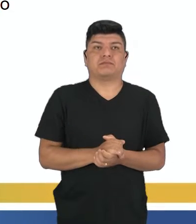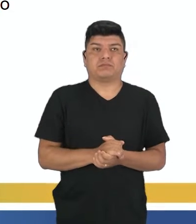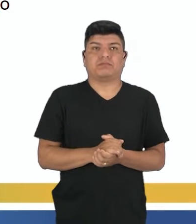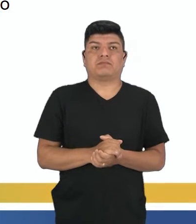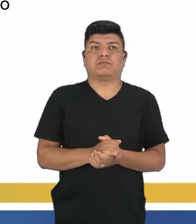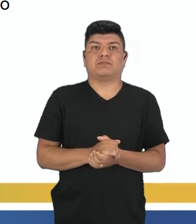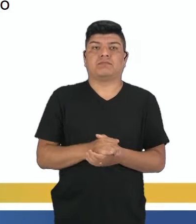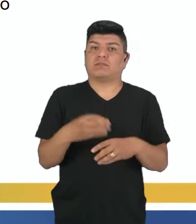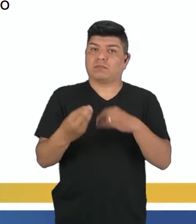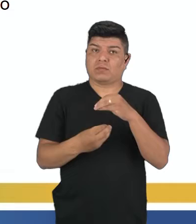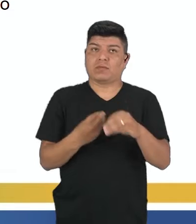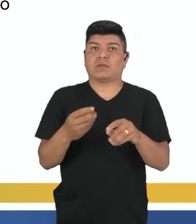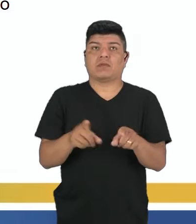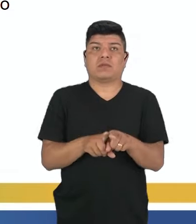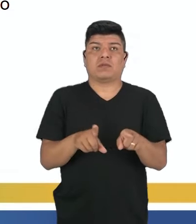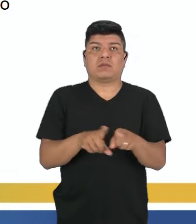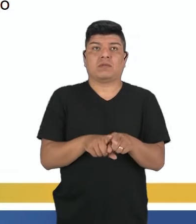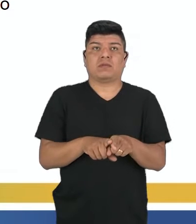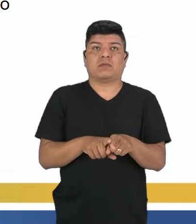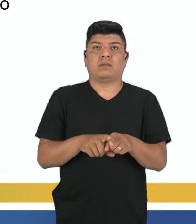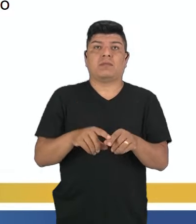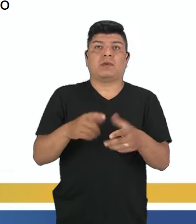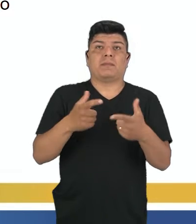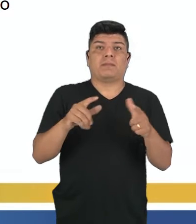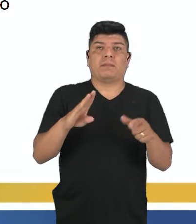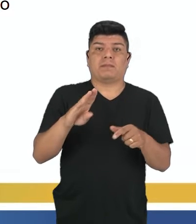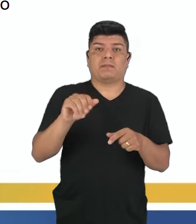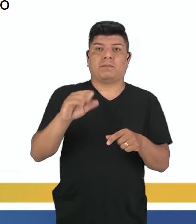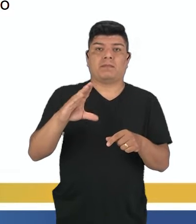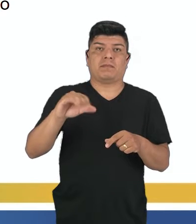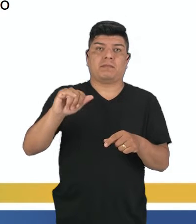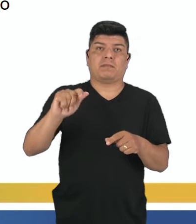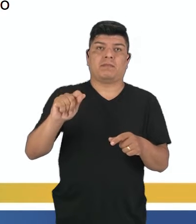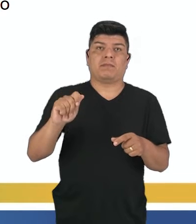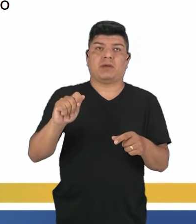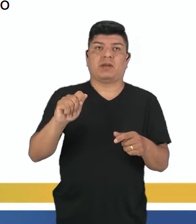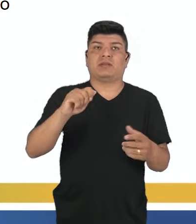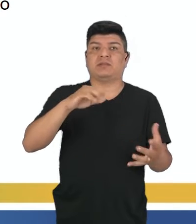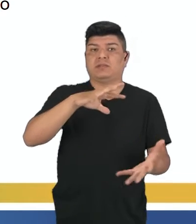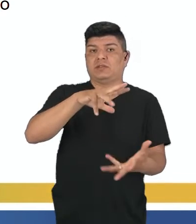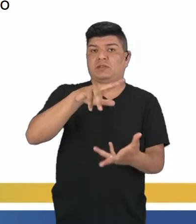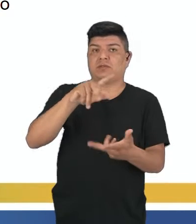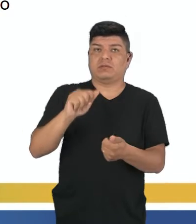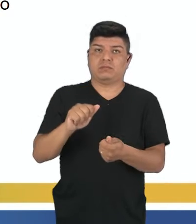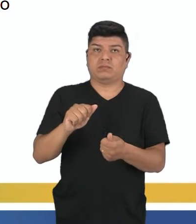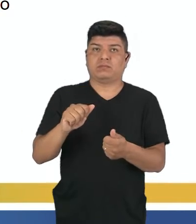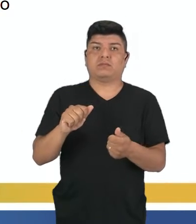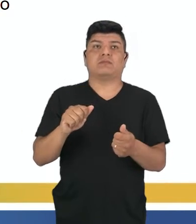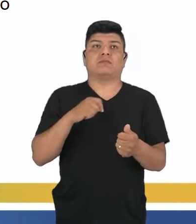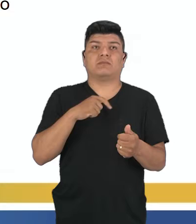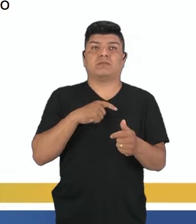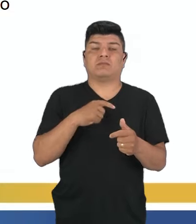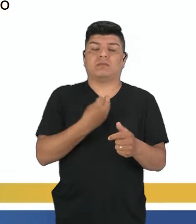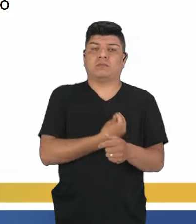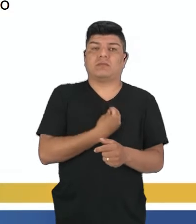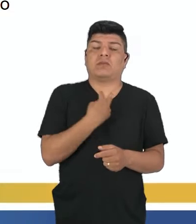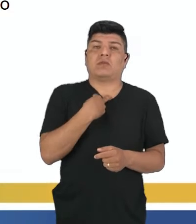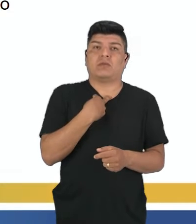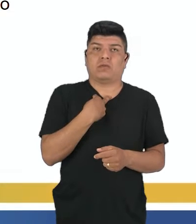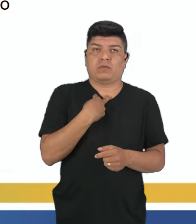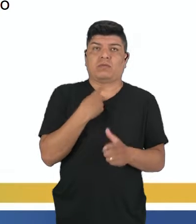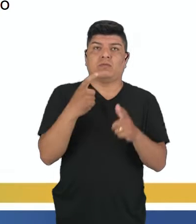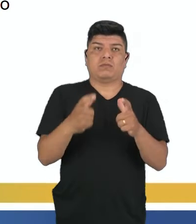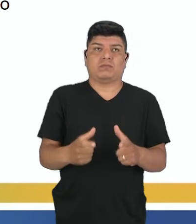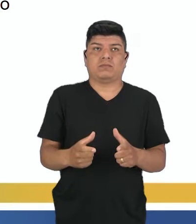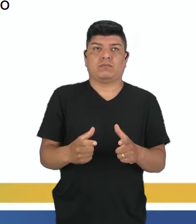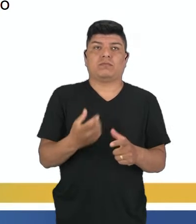Ela engloba também a maior bacia hidrográfica do mundo. Além disso, ela ocupa um extenso território,